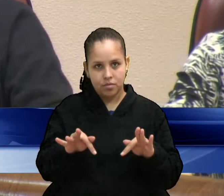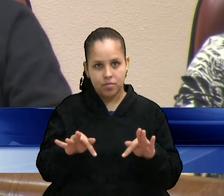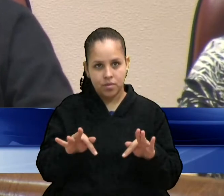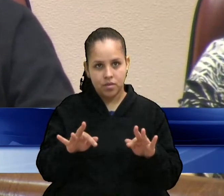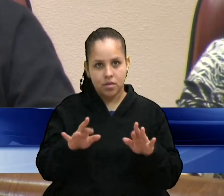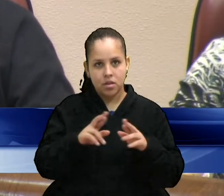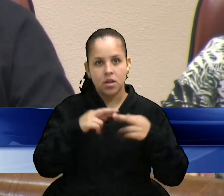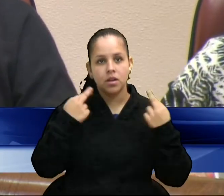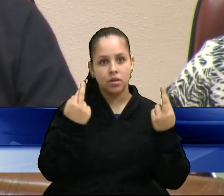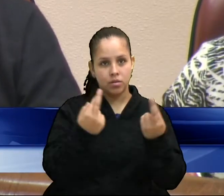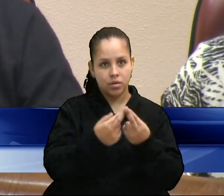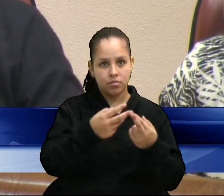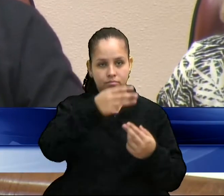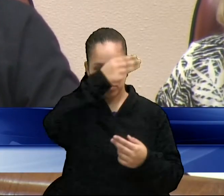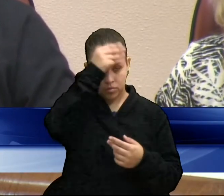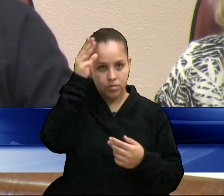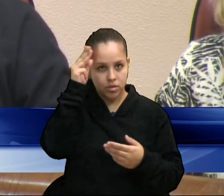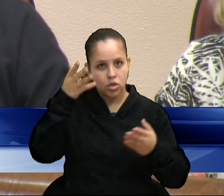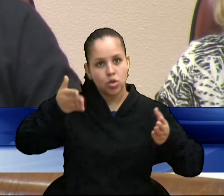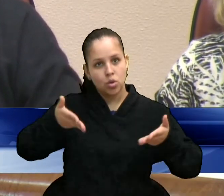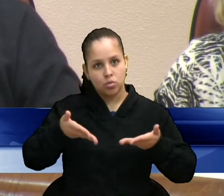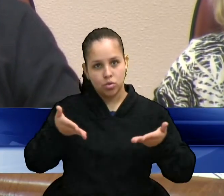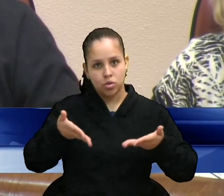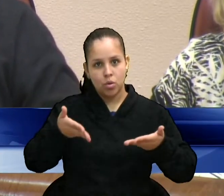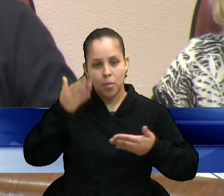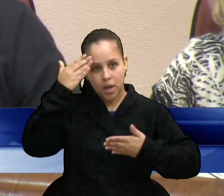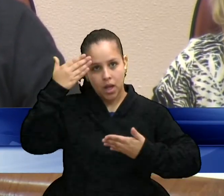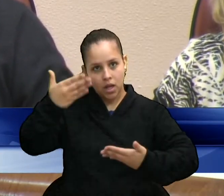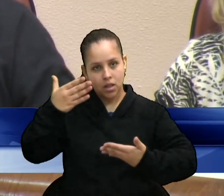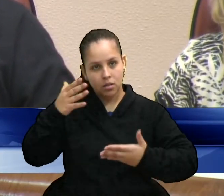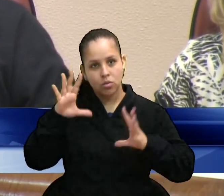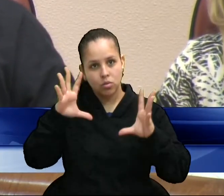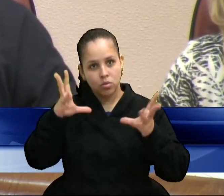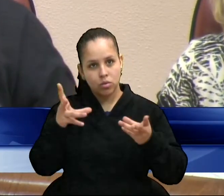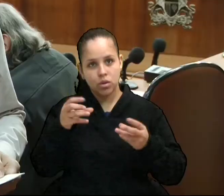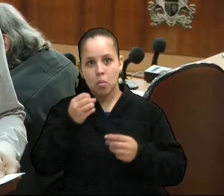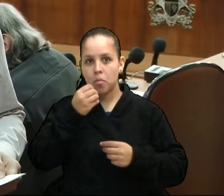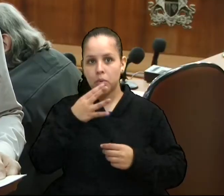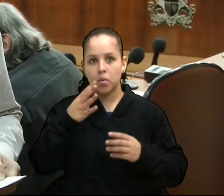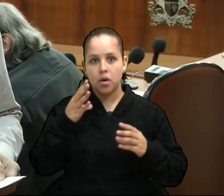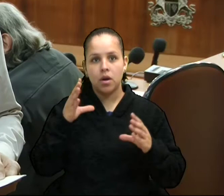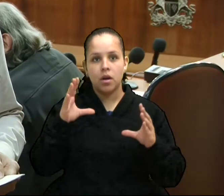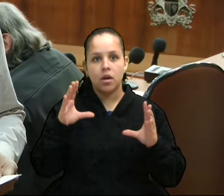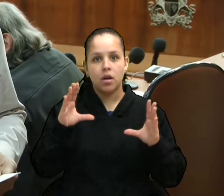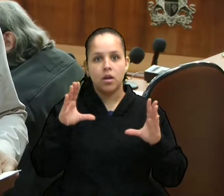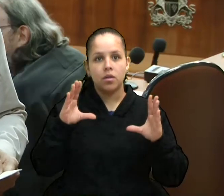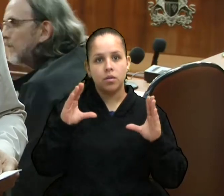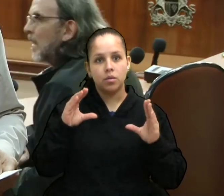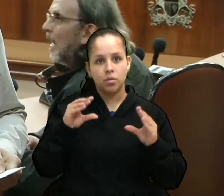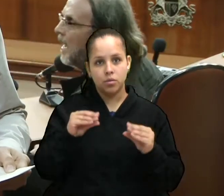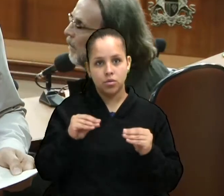essa audiência de hoje. Muito obrigado a todos e tenham uma boa noite.